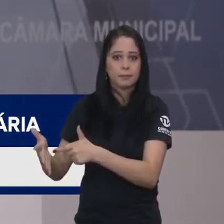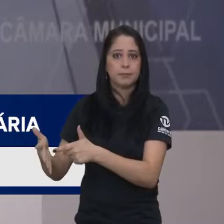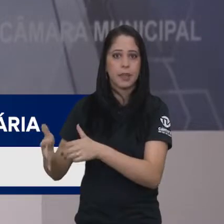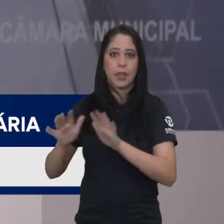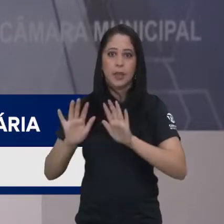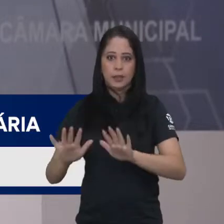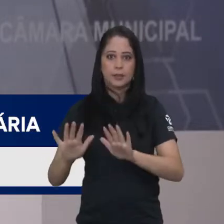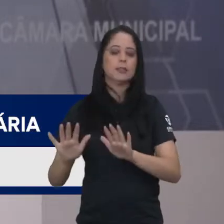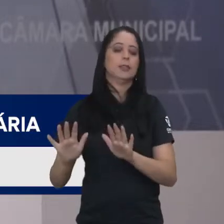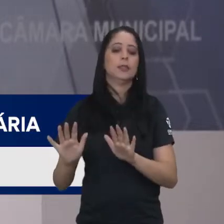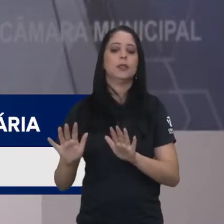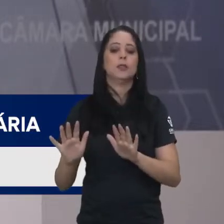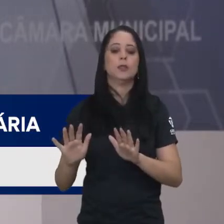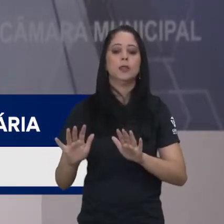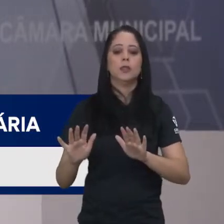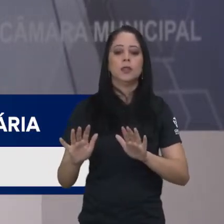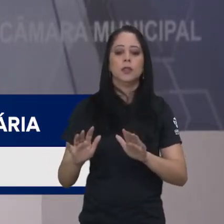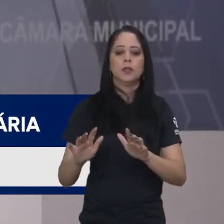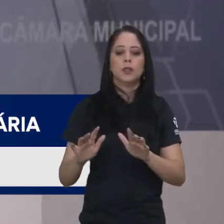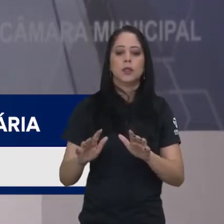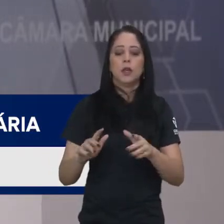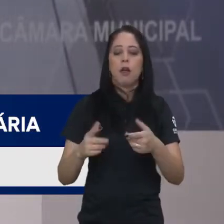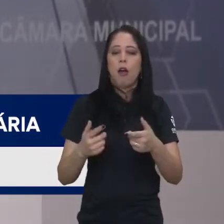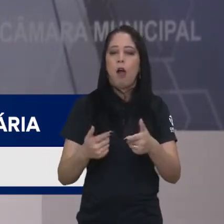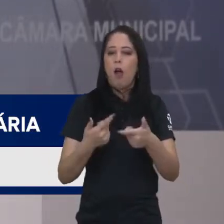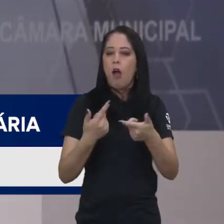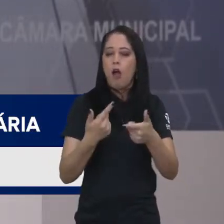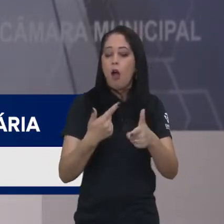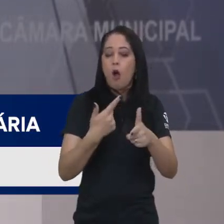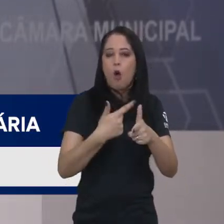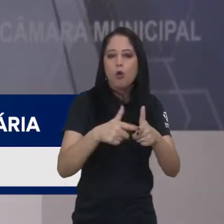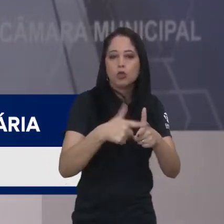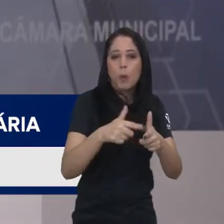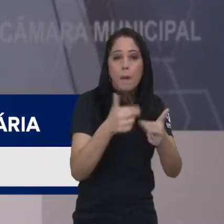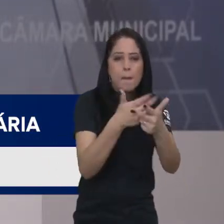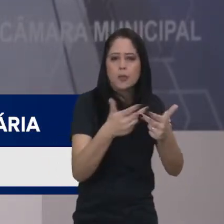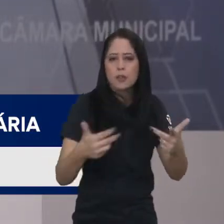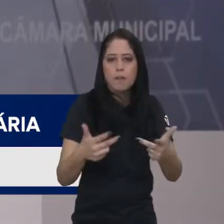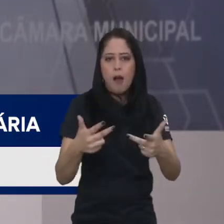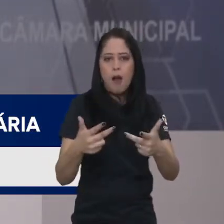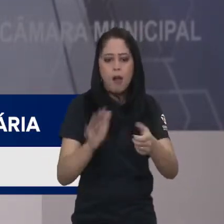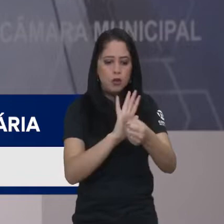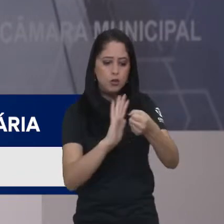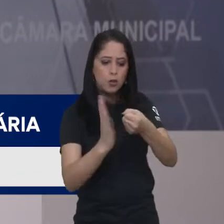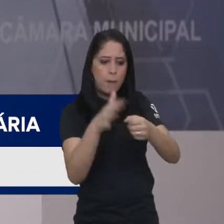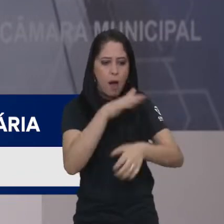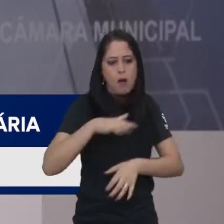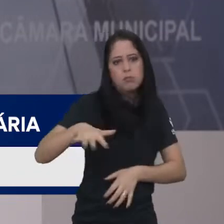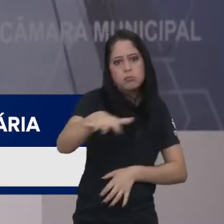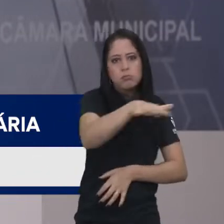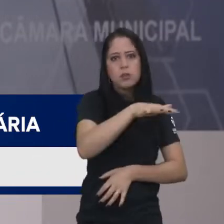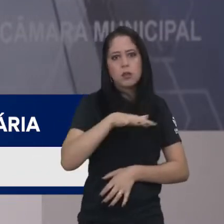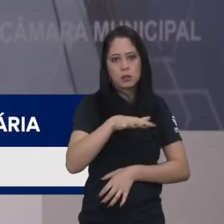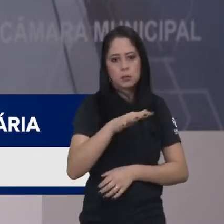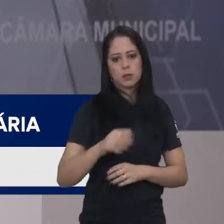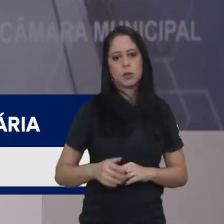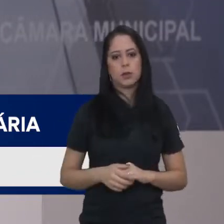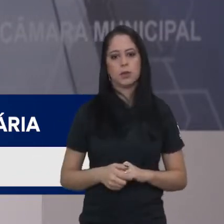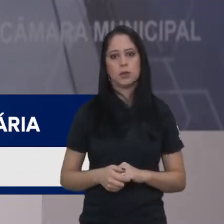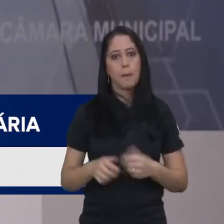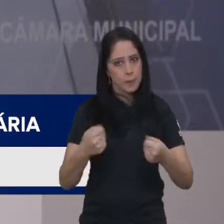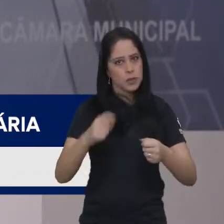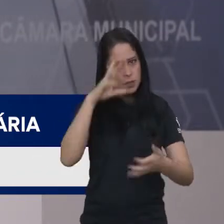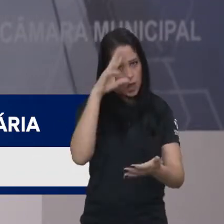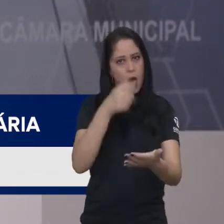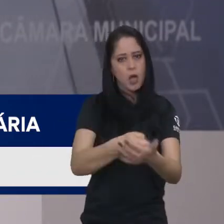Você resolveu os problemas individuais. E o problema não é um somatório de problemas individuais. São problemas coletivos que têm que ser enfrentados de forma coletiva.